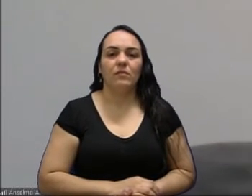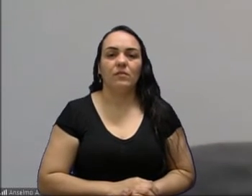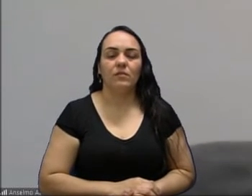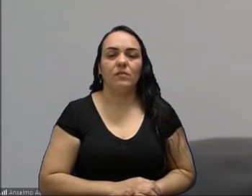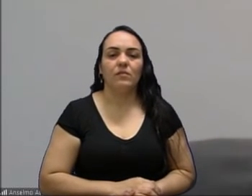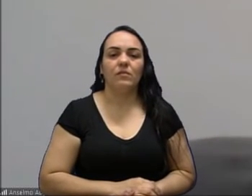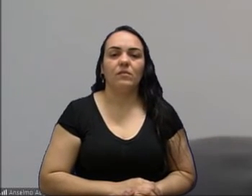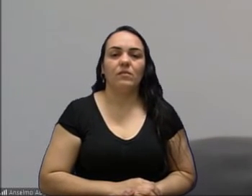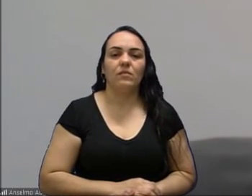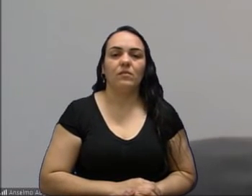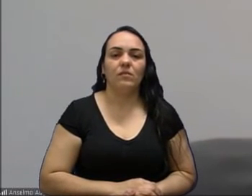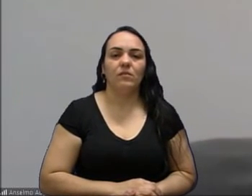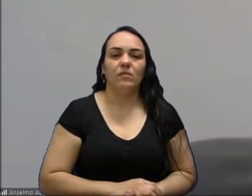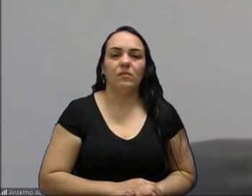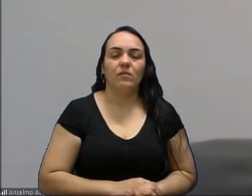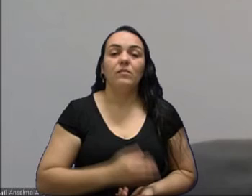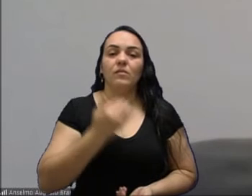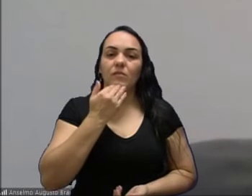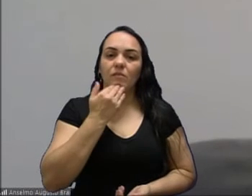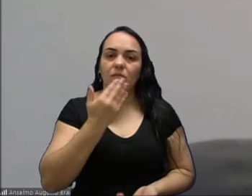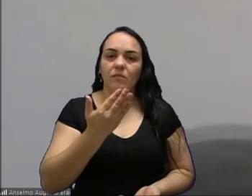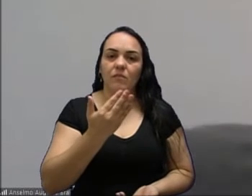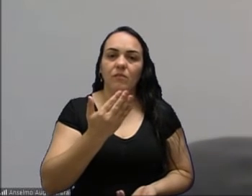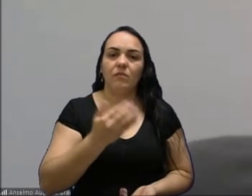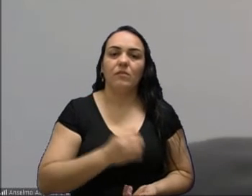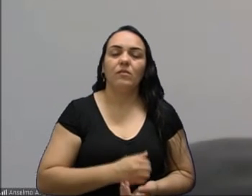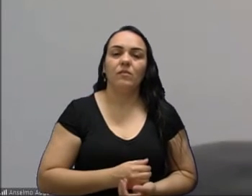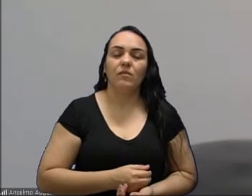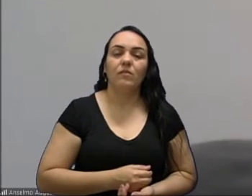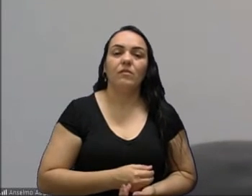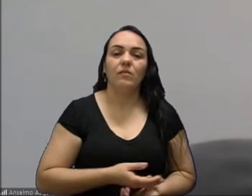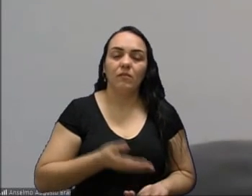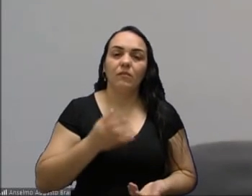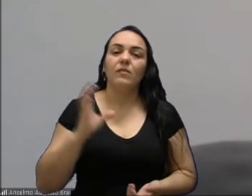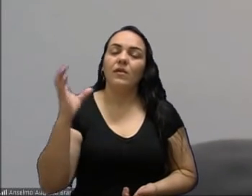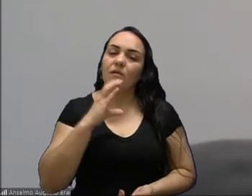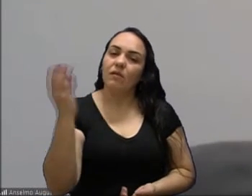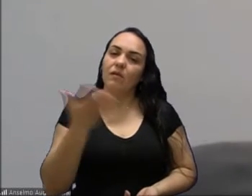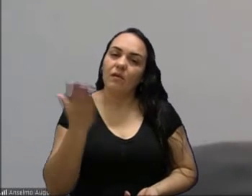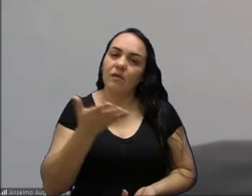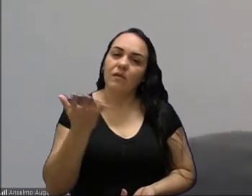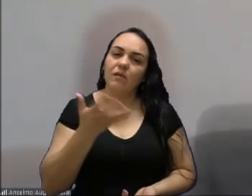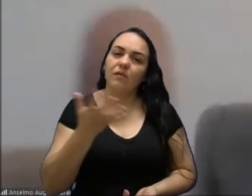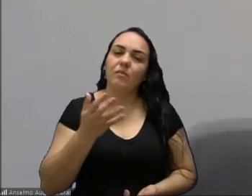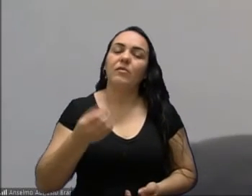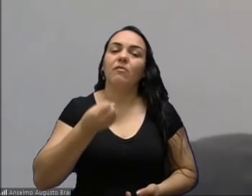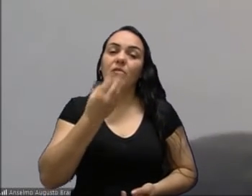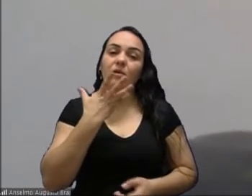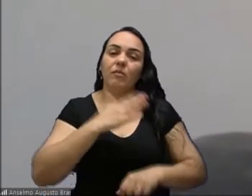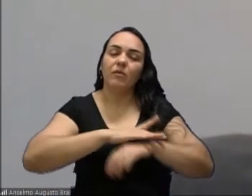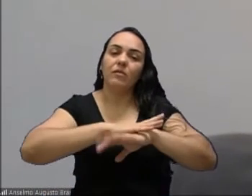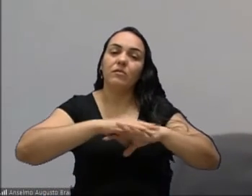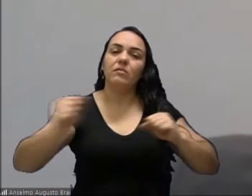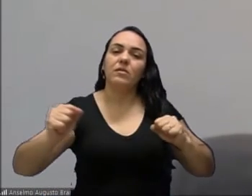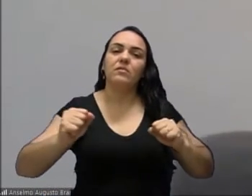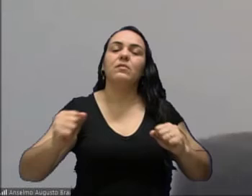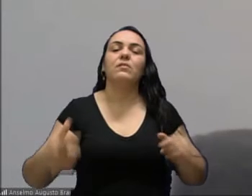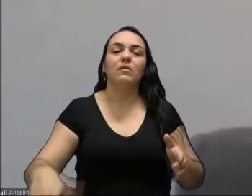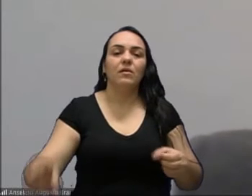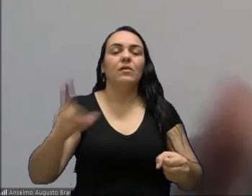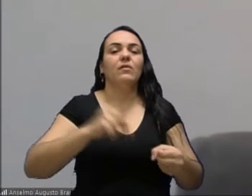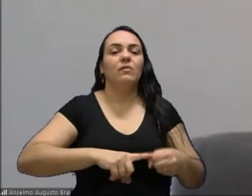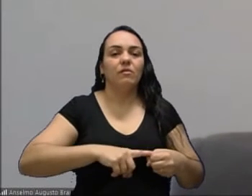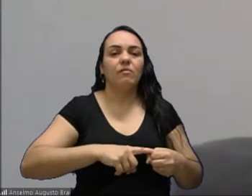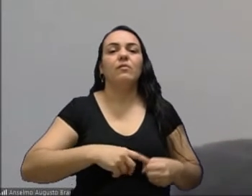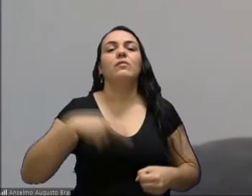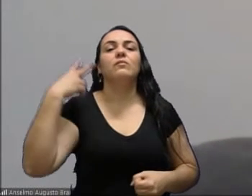e aí pedir aí que logo em breve o pastor Luiz Santos se recupere e retorne para a cadeira